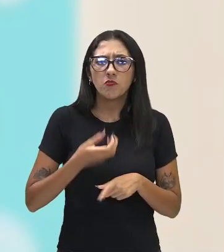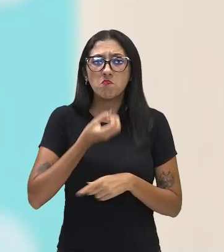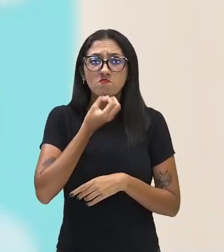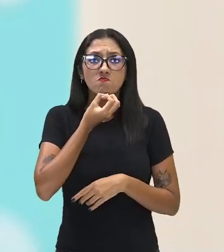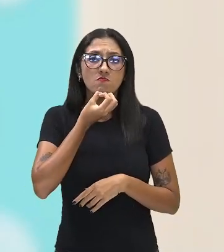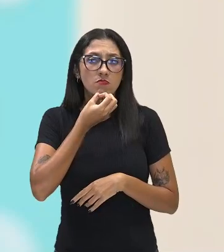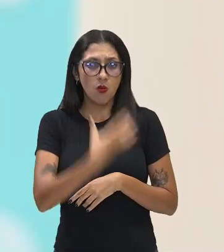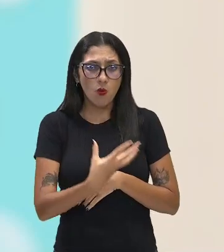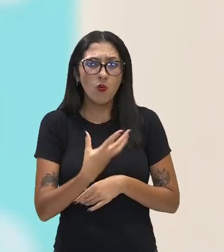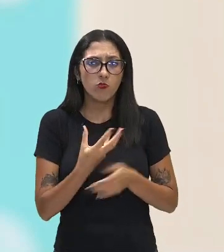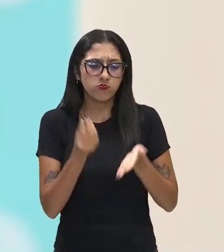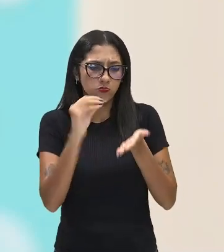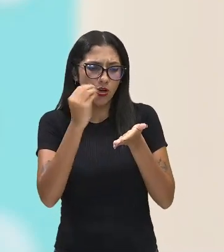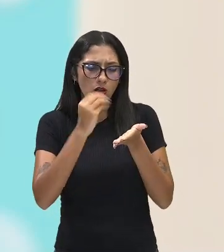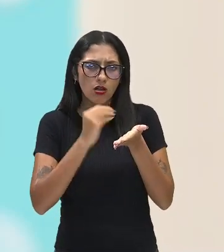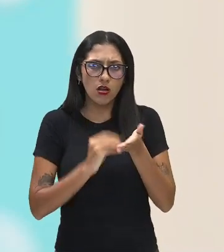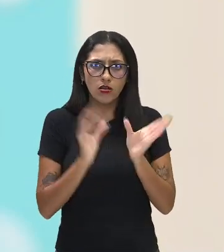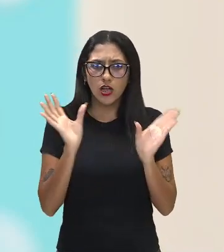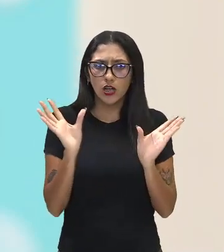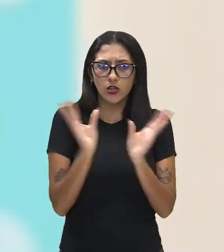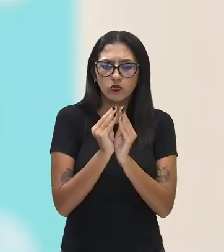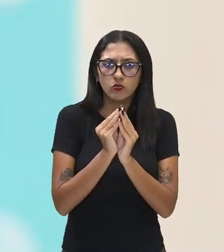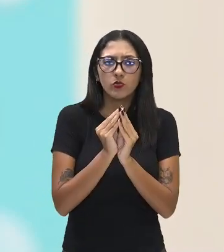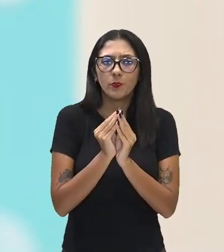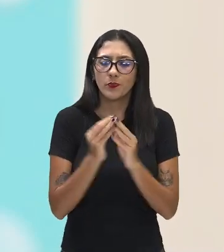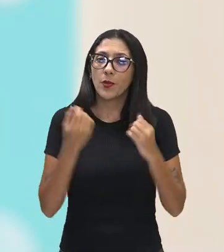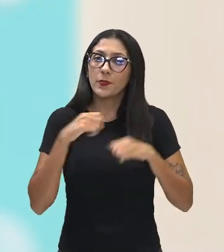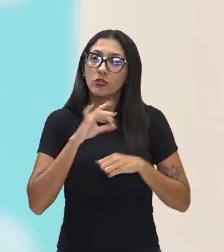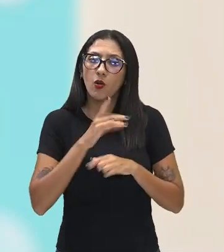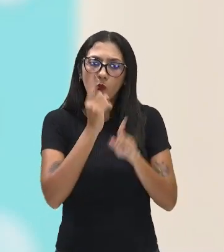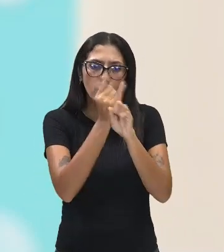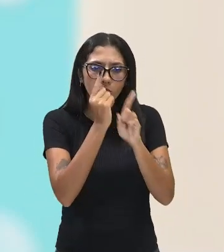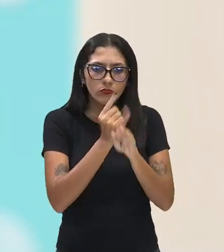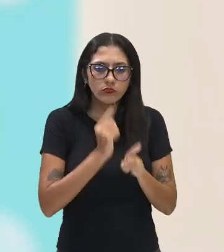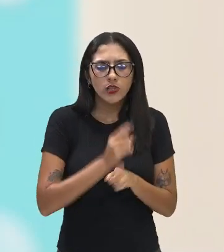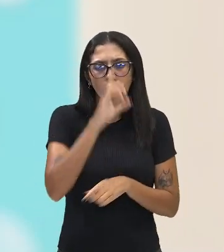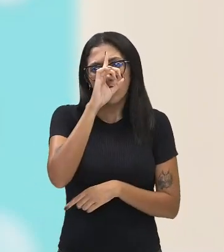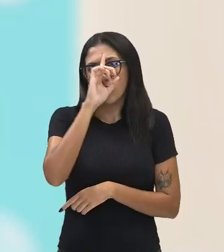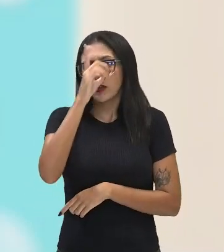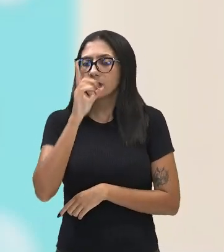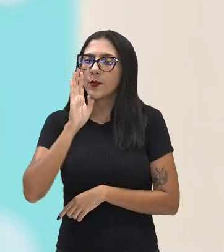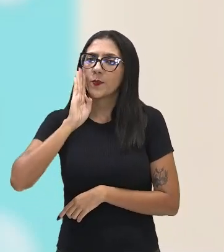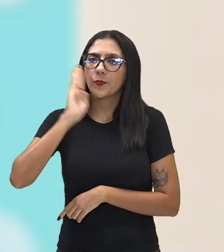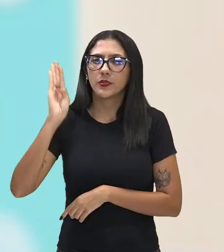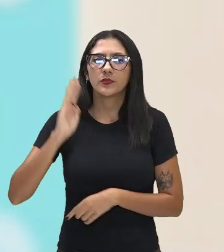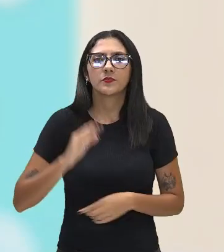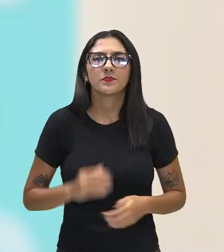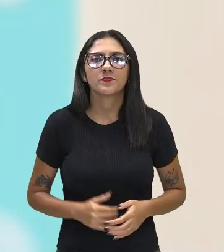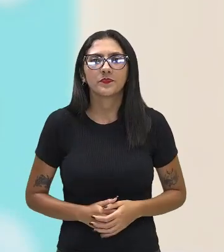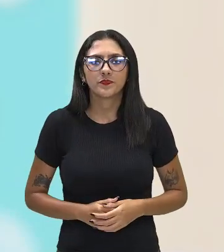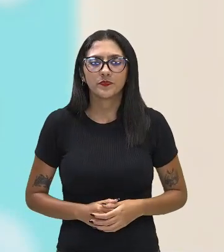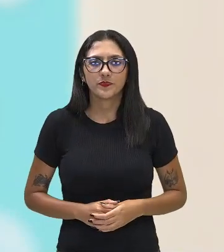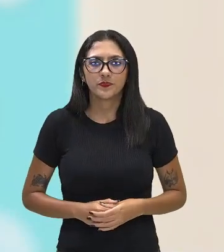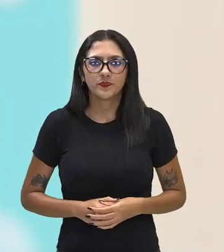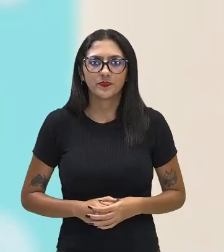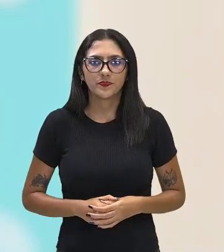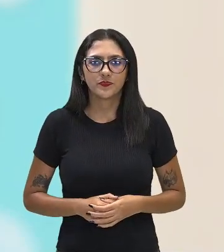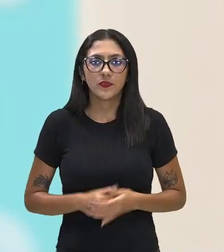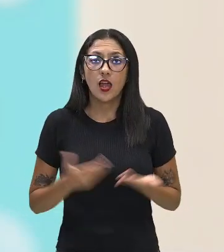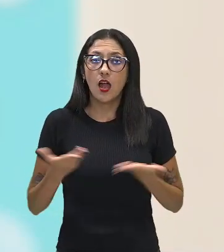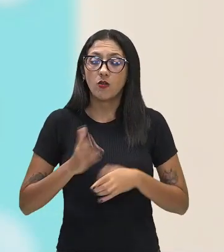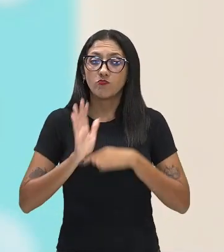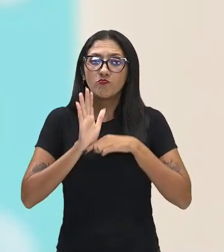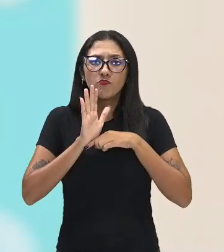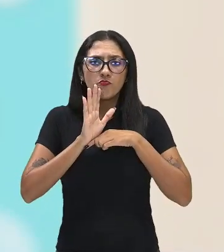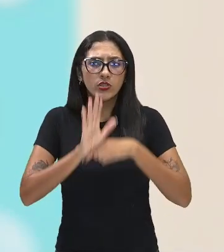vou procurar as ideias principais. Mas agora eu vou explicar para você um